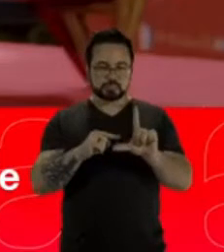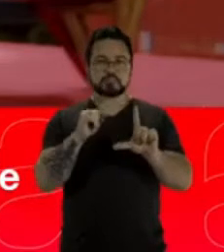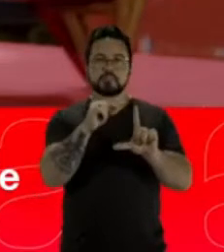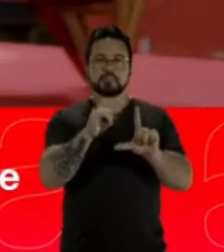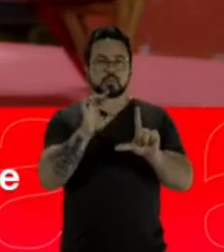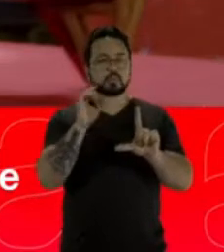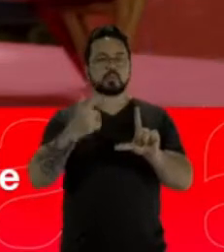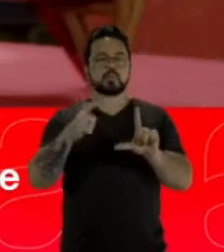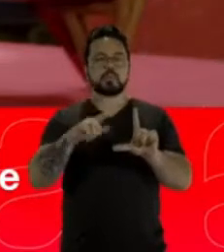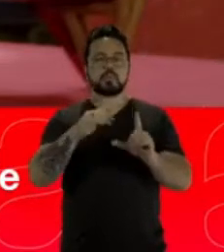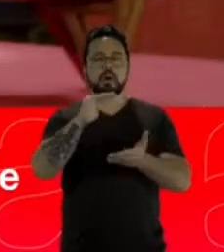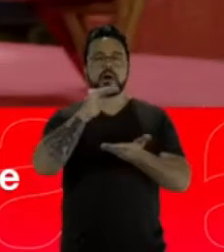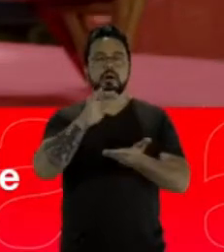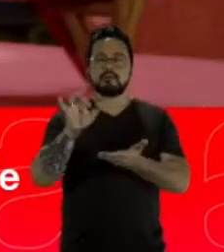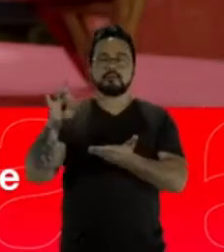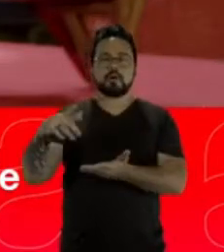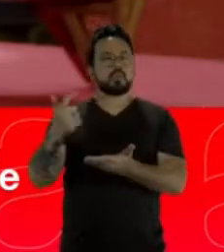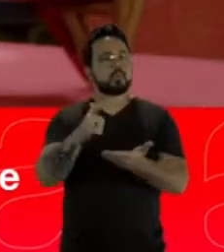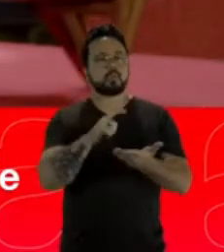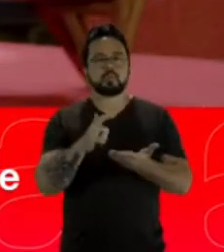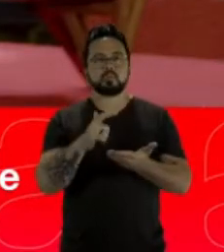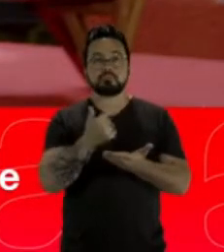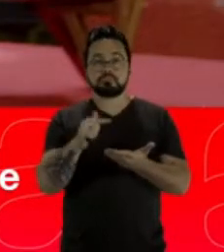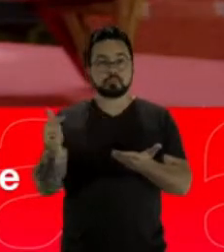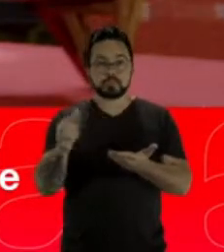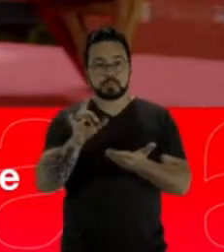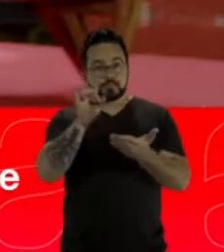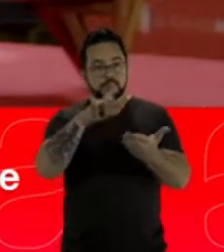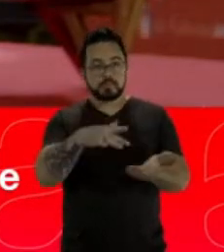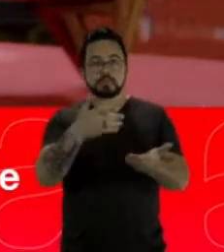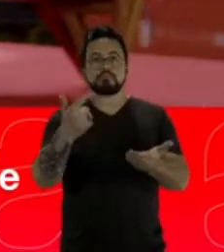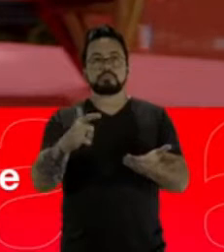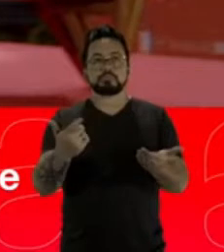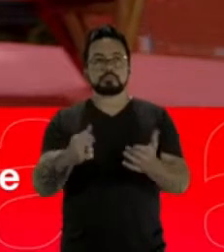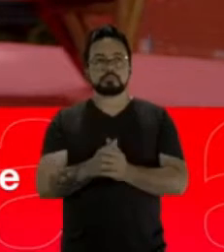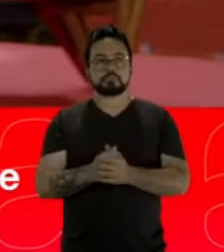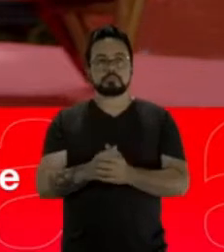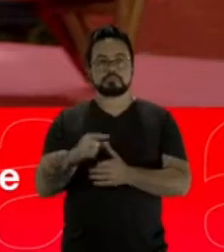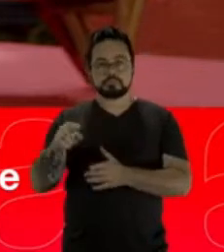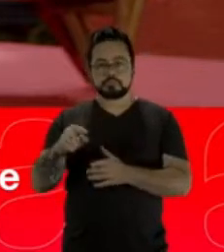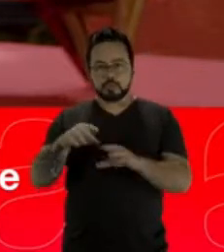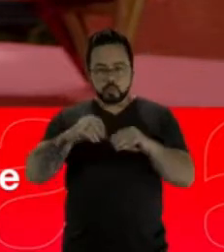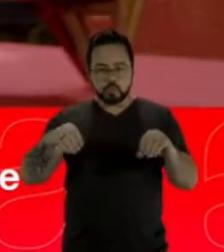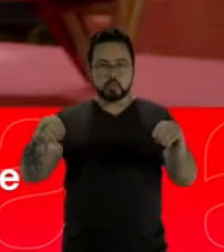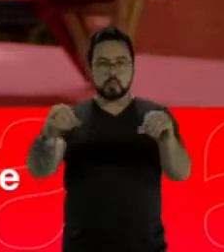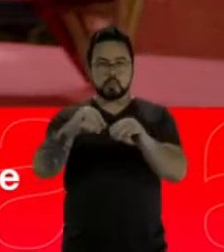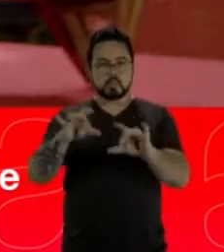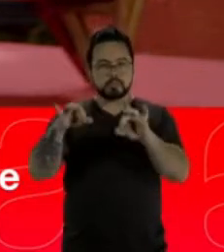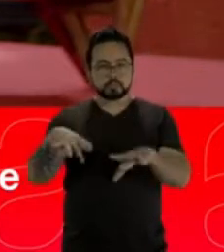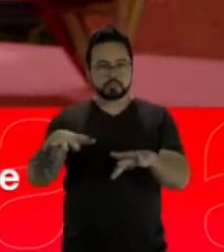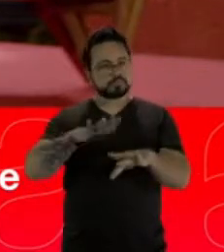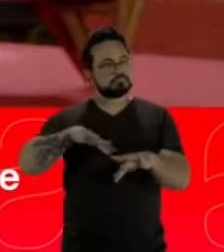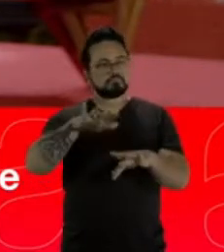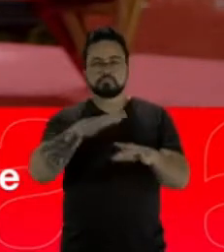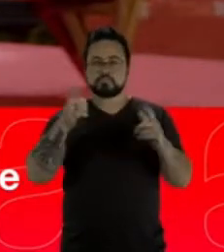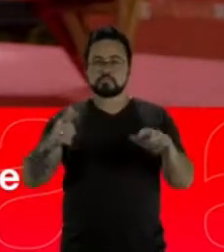fora. Onde é fora? Que eu não sei. Não tem, não existe o fora. O fora ou é na terra, tá tudo aqui.